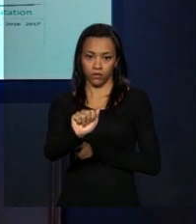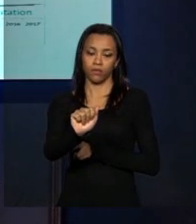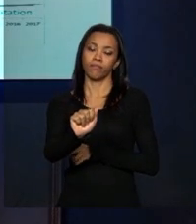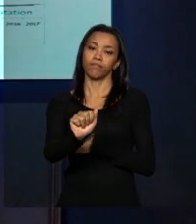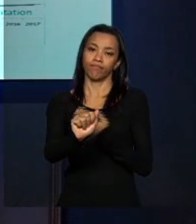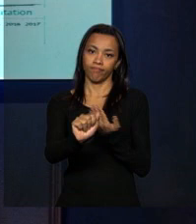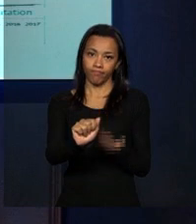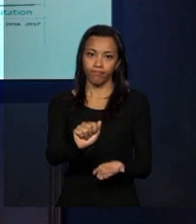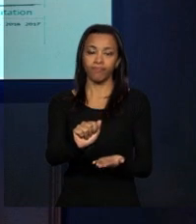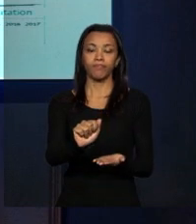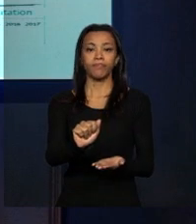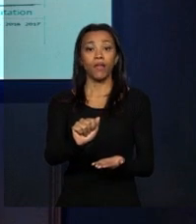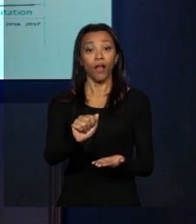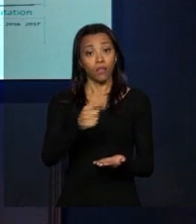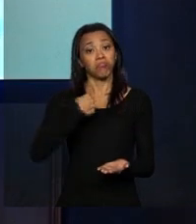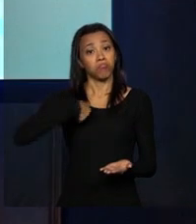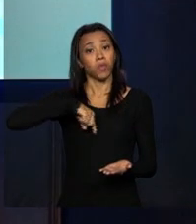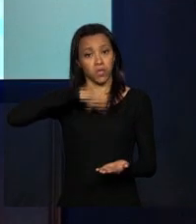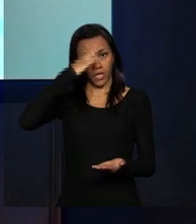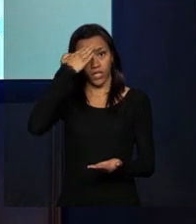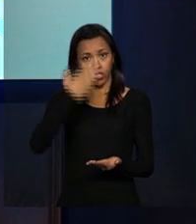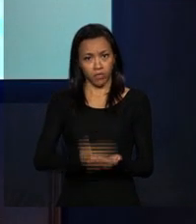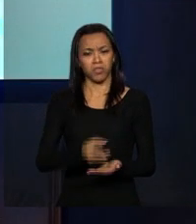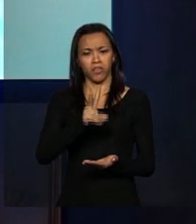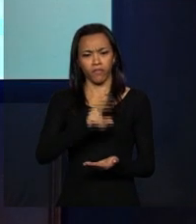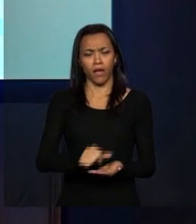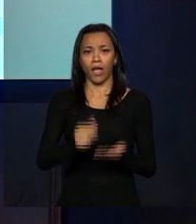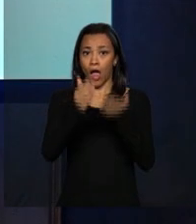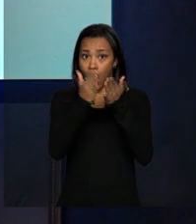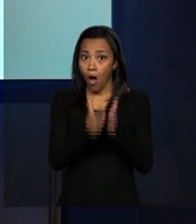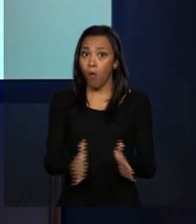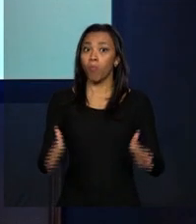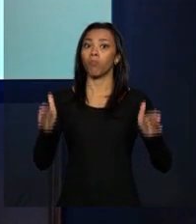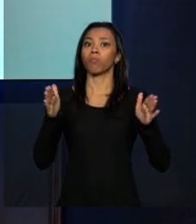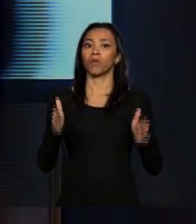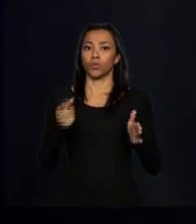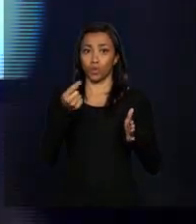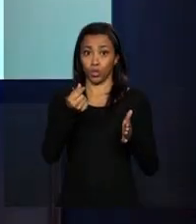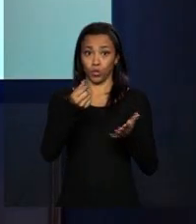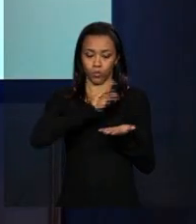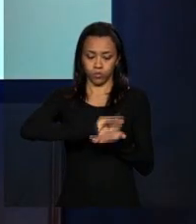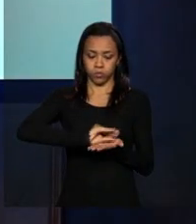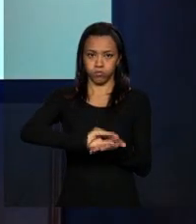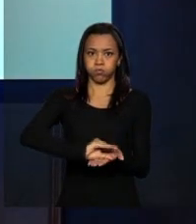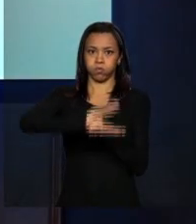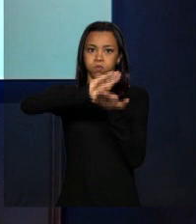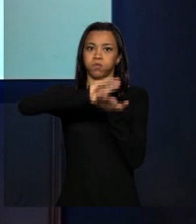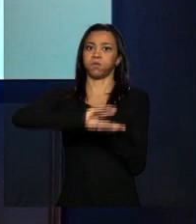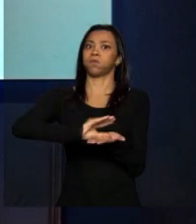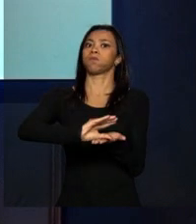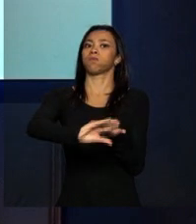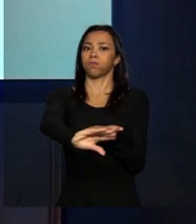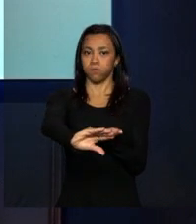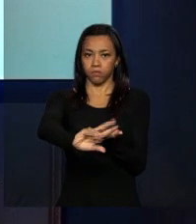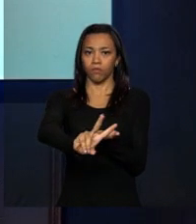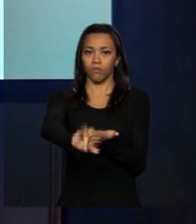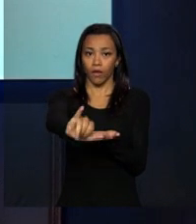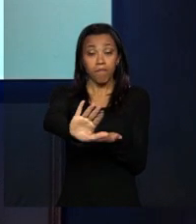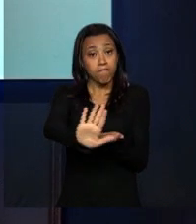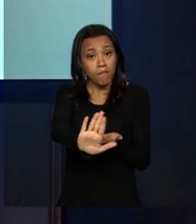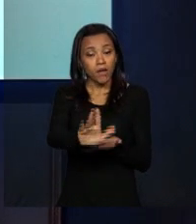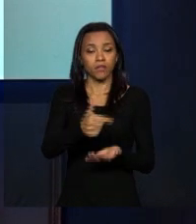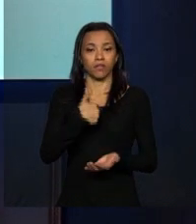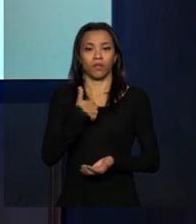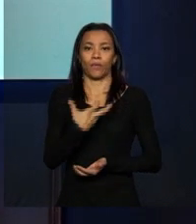acredit acreditamos que haverá uma expansão nesse investimento Ness investimentos mas eu